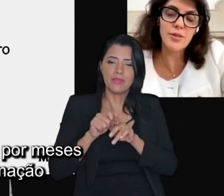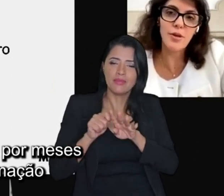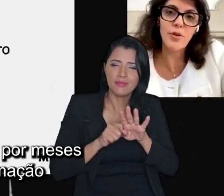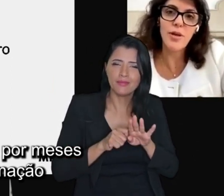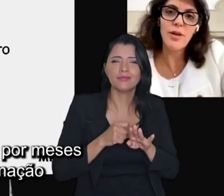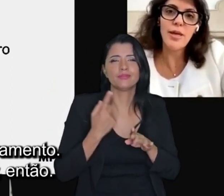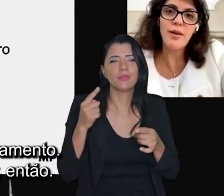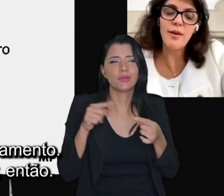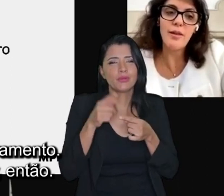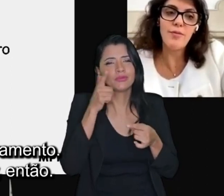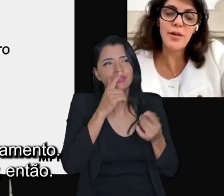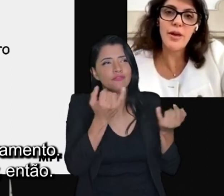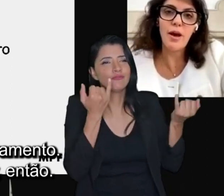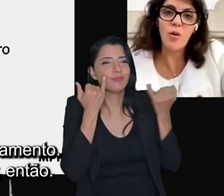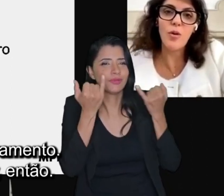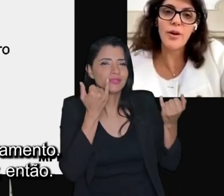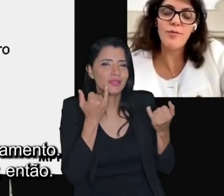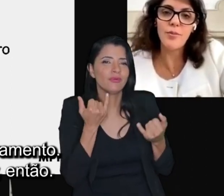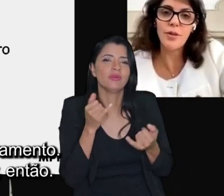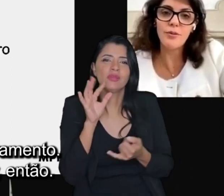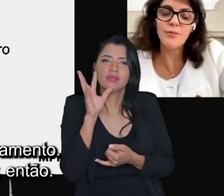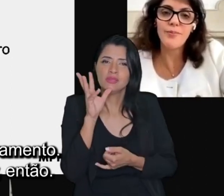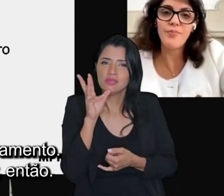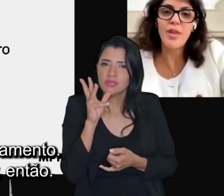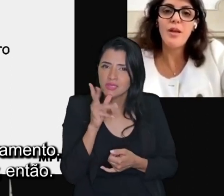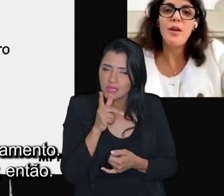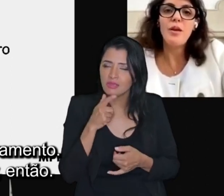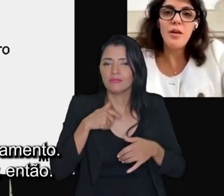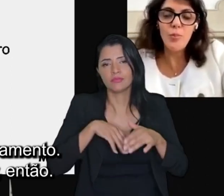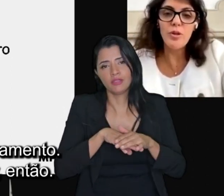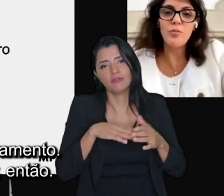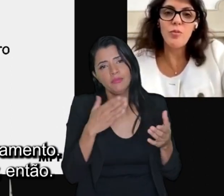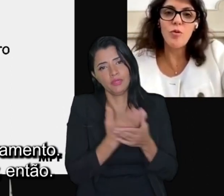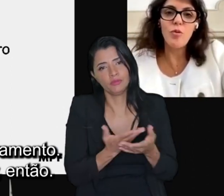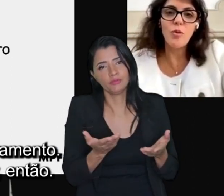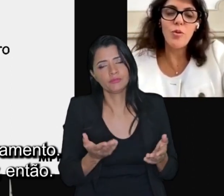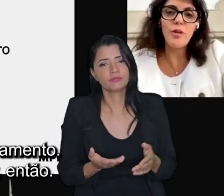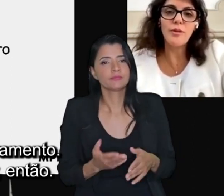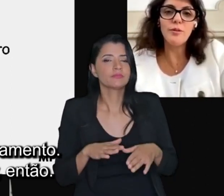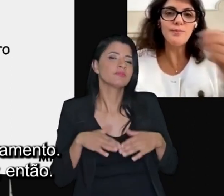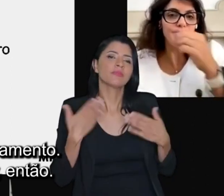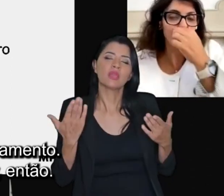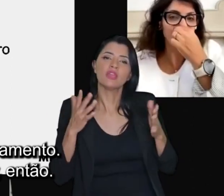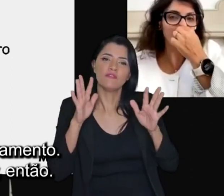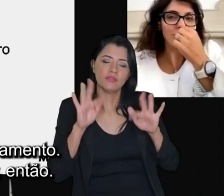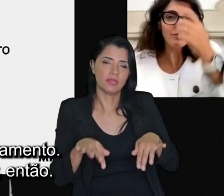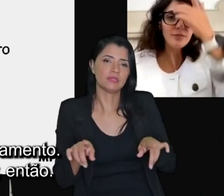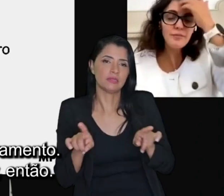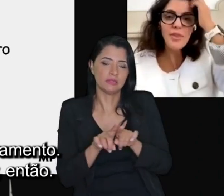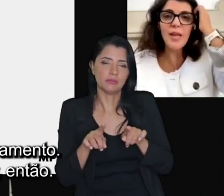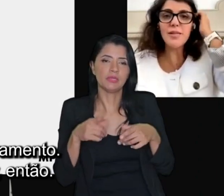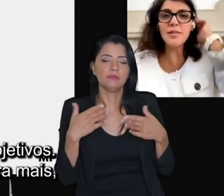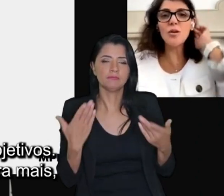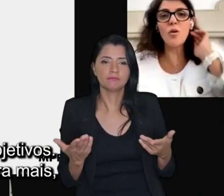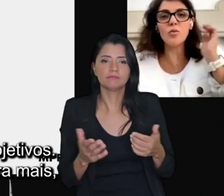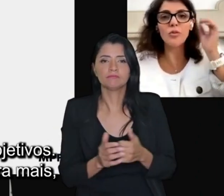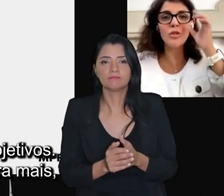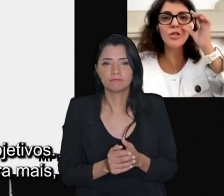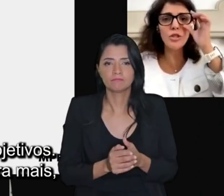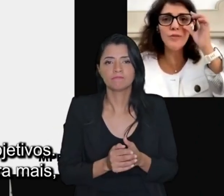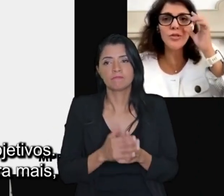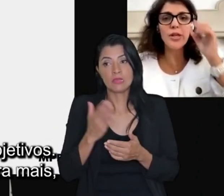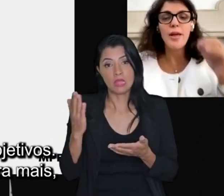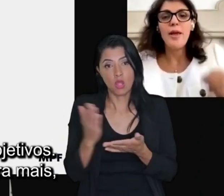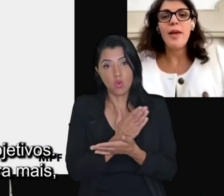esta informação, que levaria a um arquivamento. E podemos concluir, então, esses são